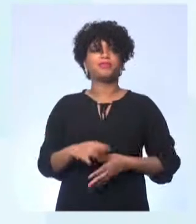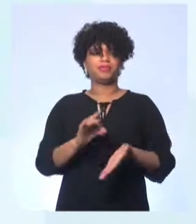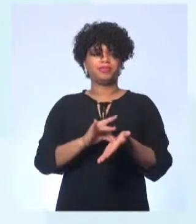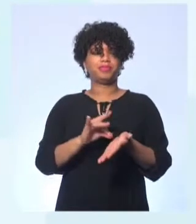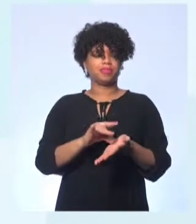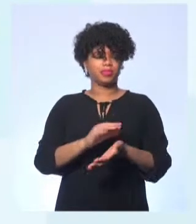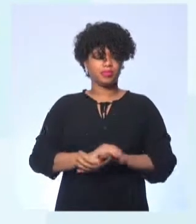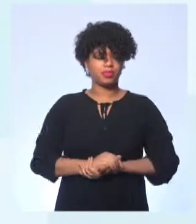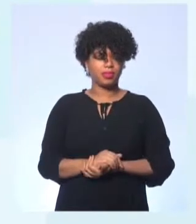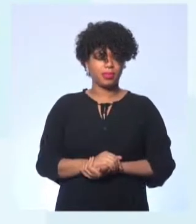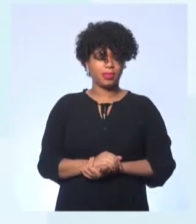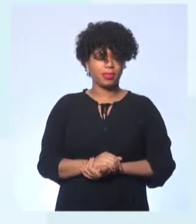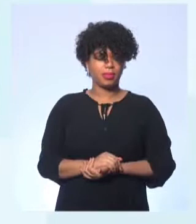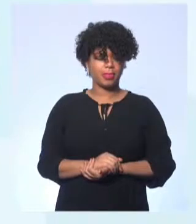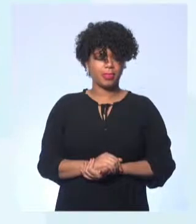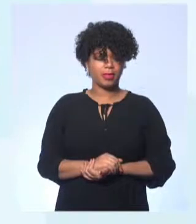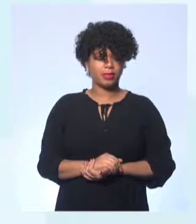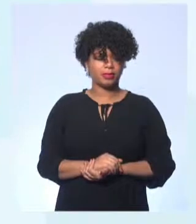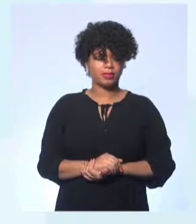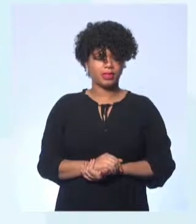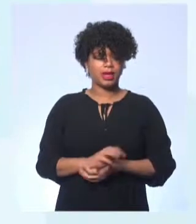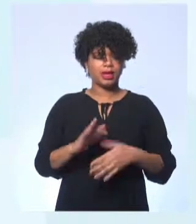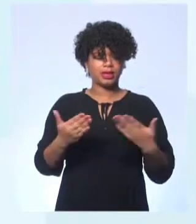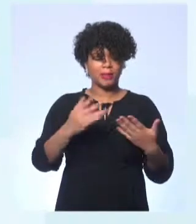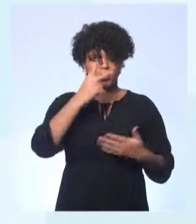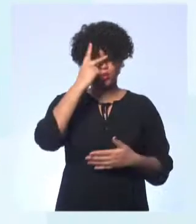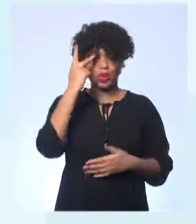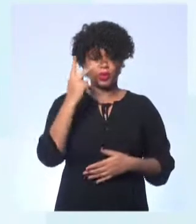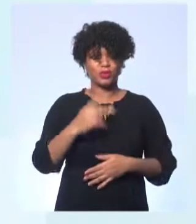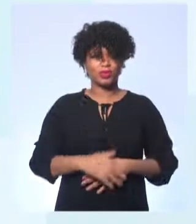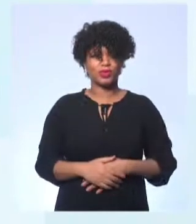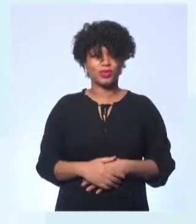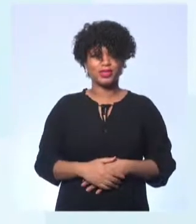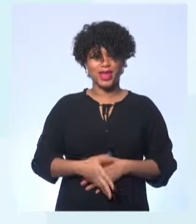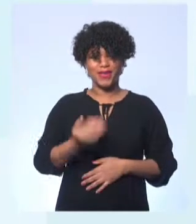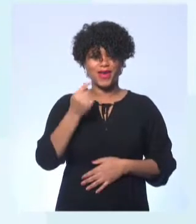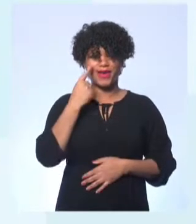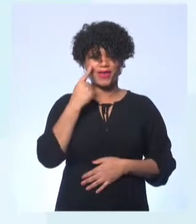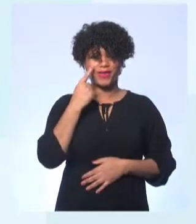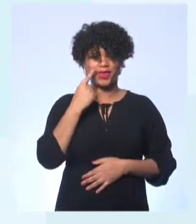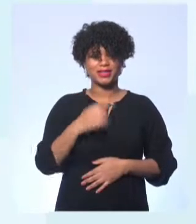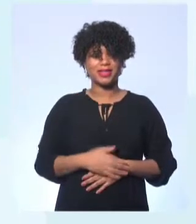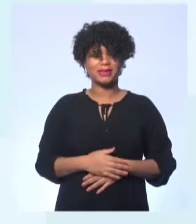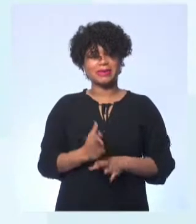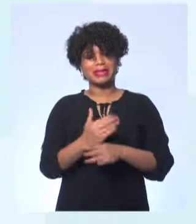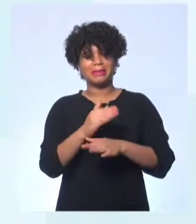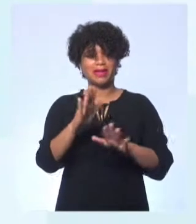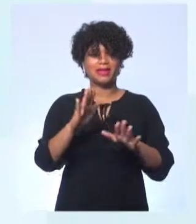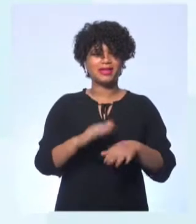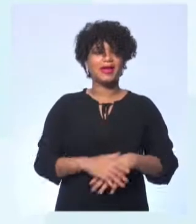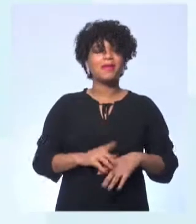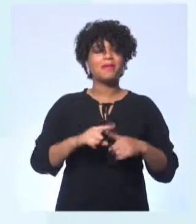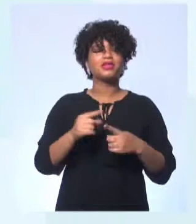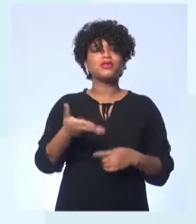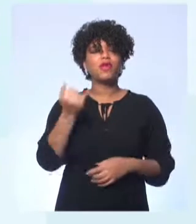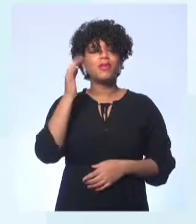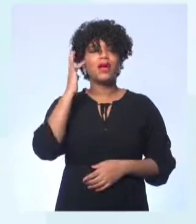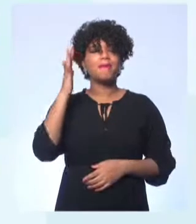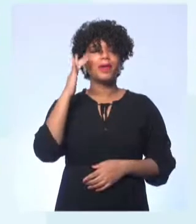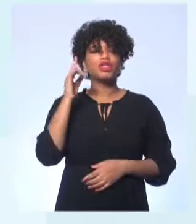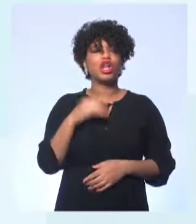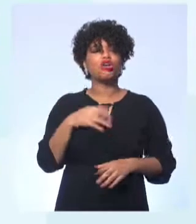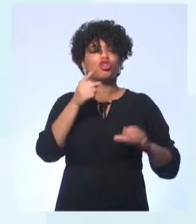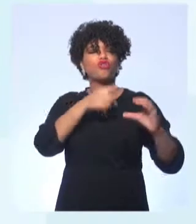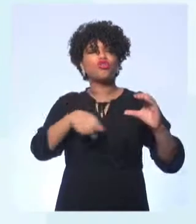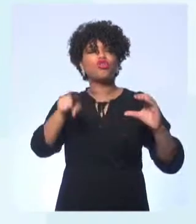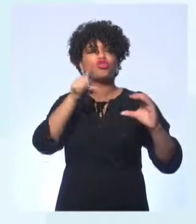semitom. Então, gente, vamos lá, então eu me perdi aqui. Poderíamos igualmente imaginar que nosso fluxo